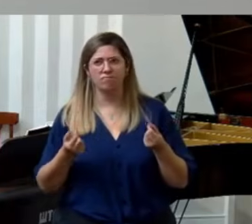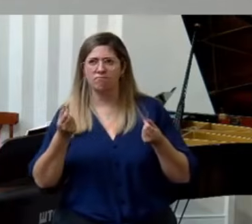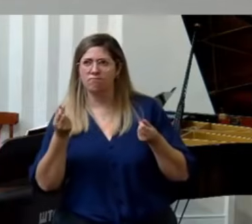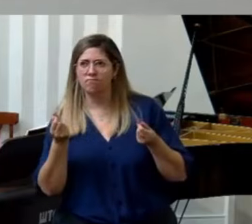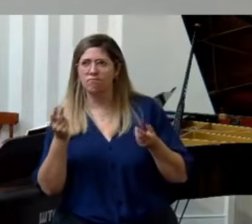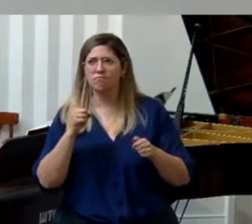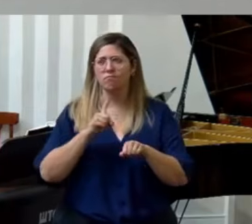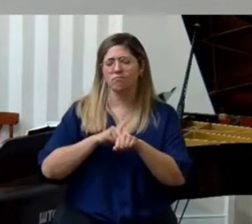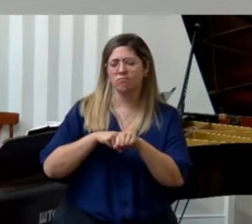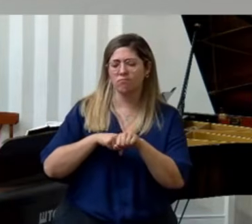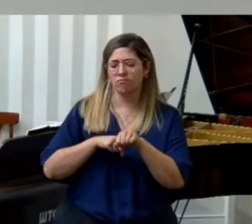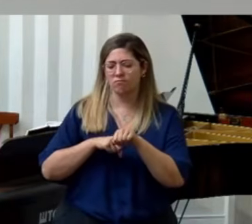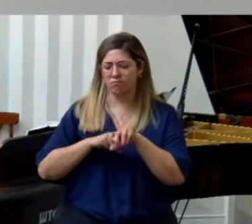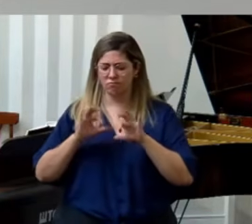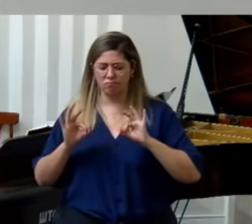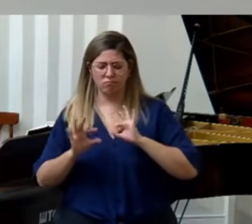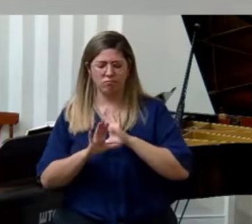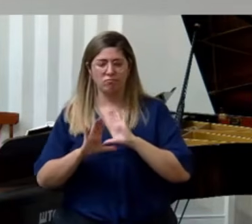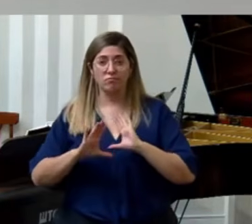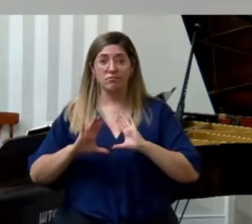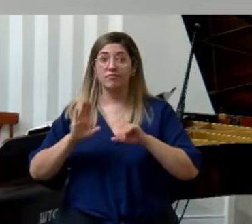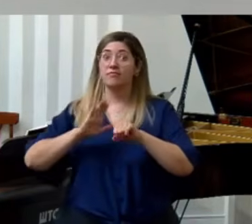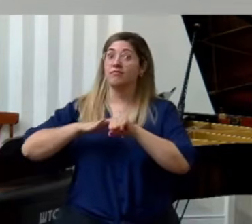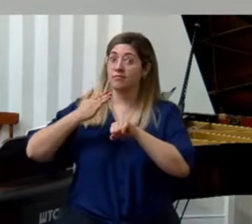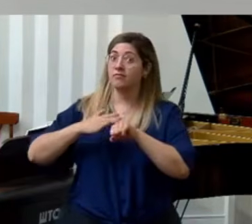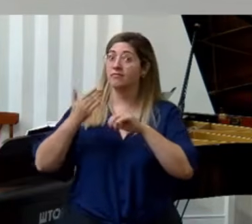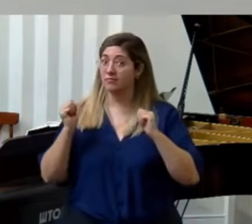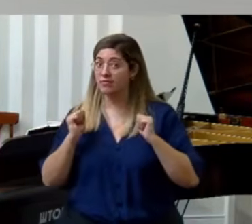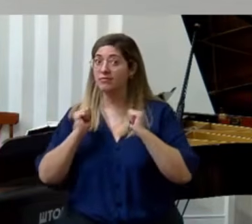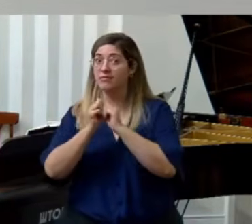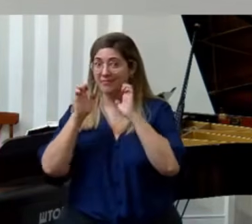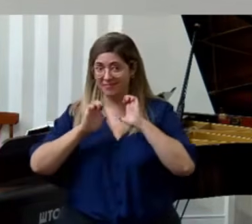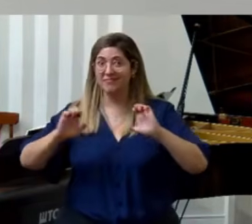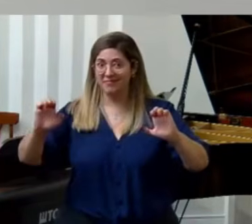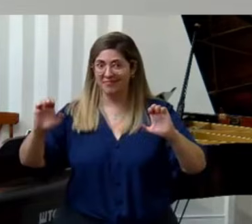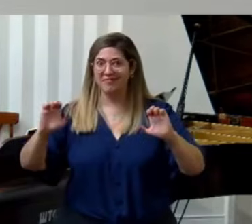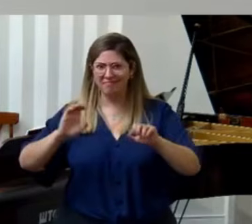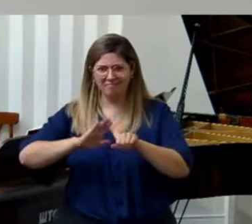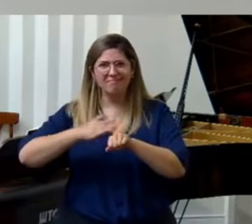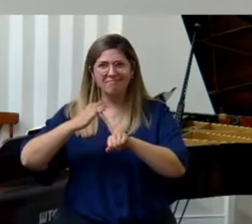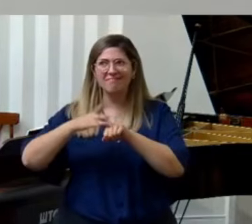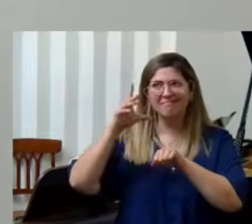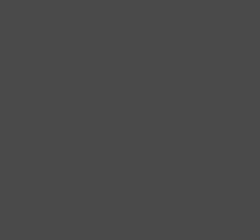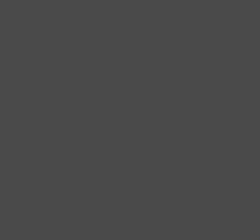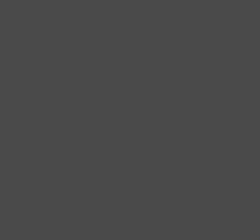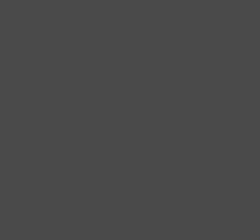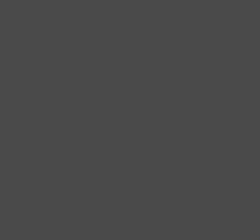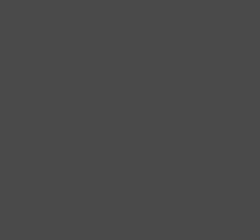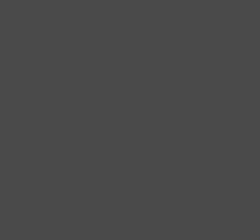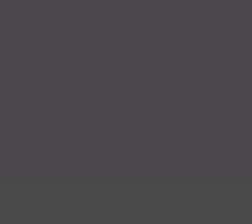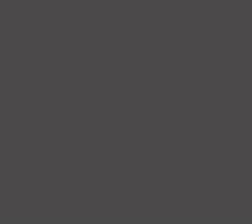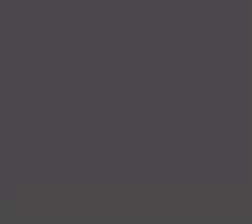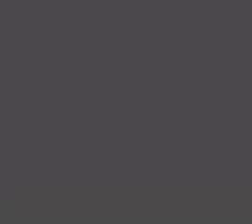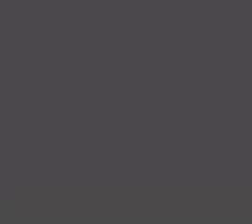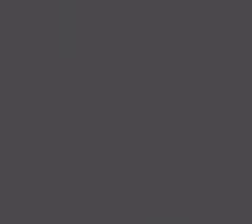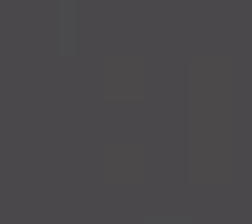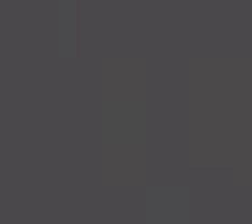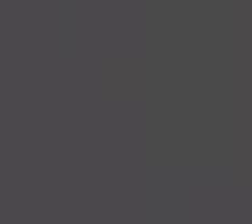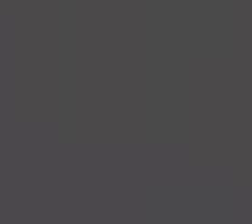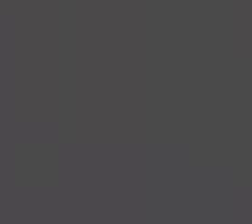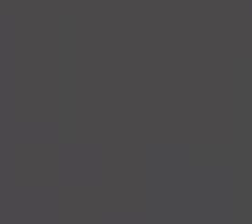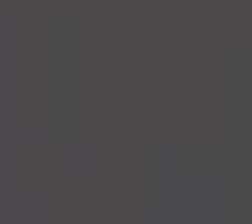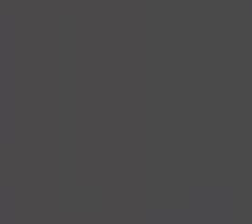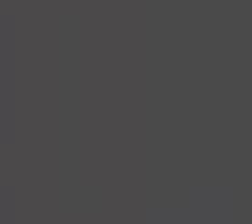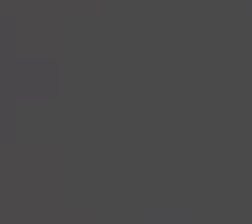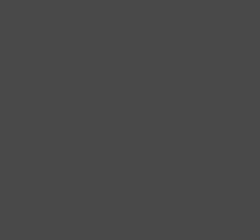nossa disposição para nos envolvermos mais e mais com esse maravilhoso projeto que o Senhor nos deu. Muito obrigado por nos acompanhar